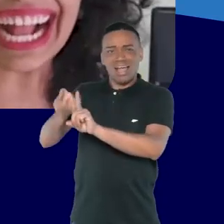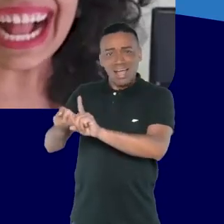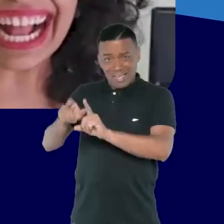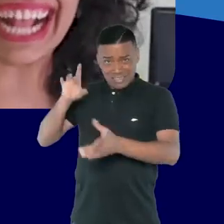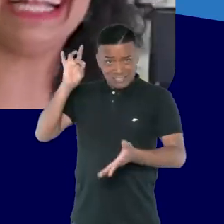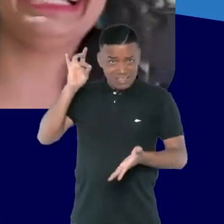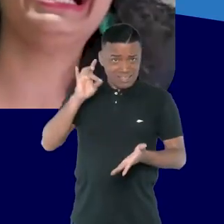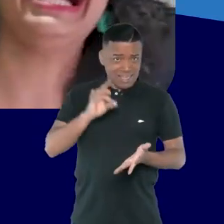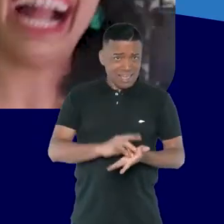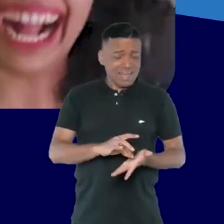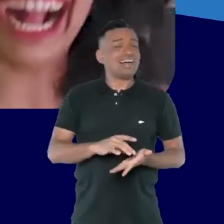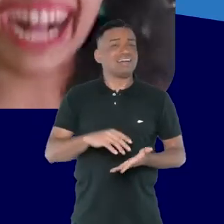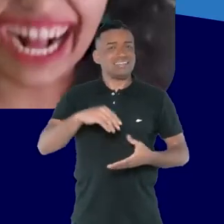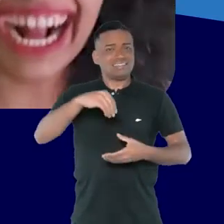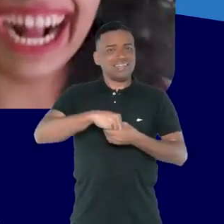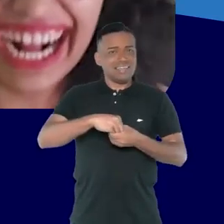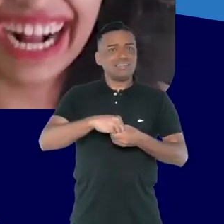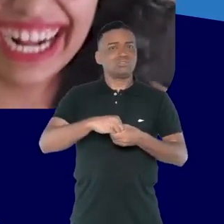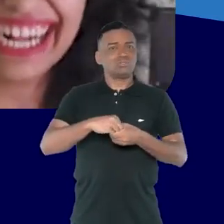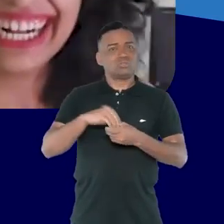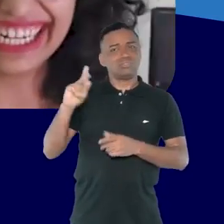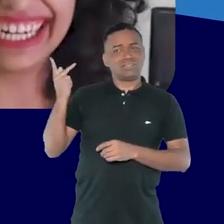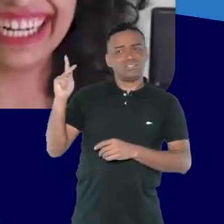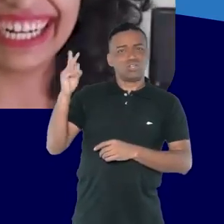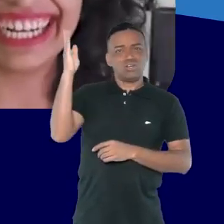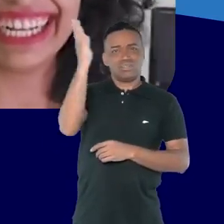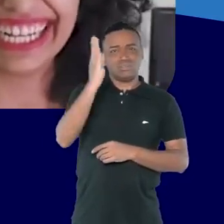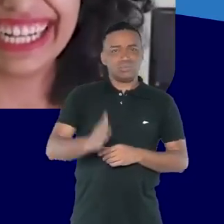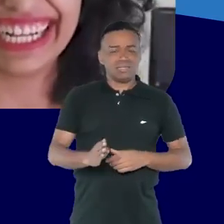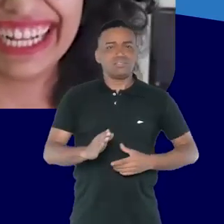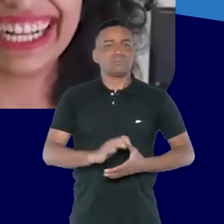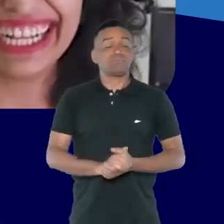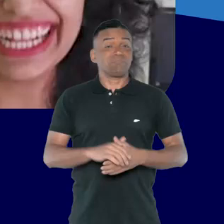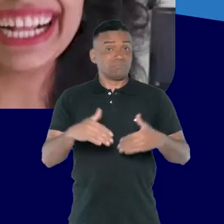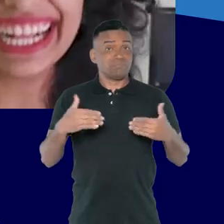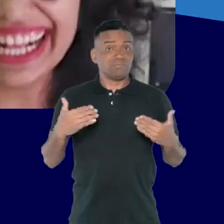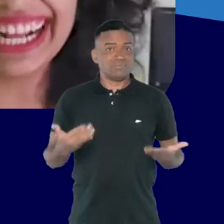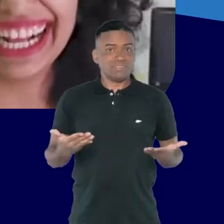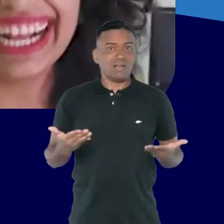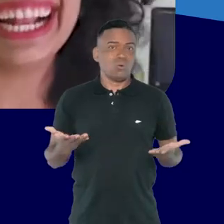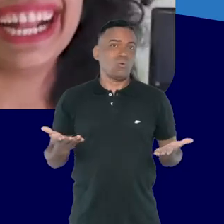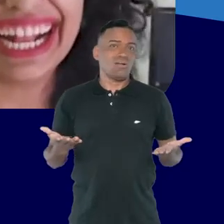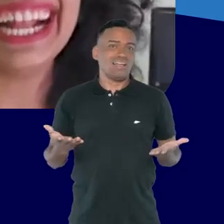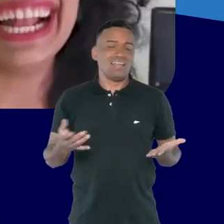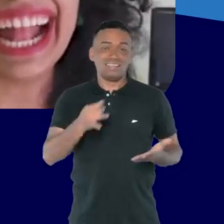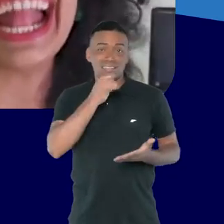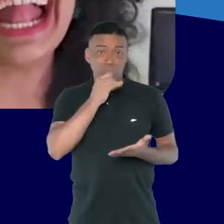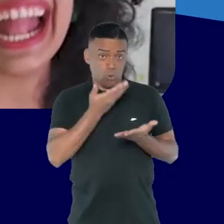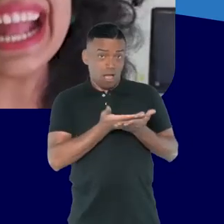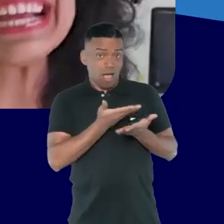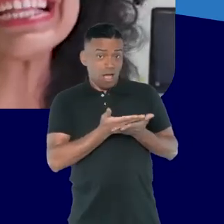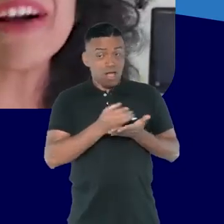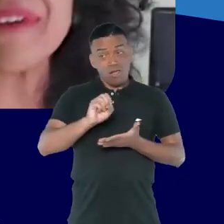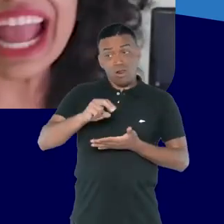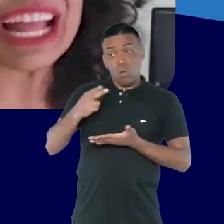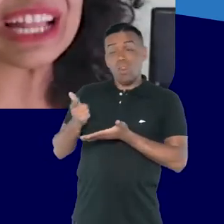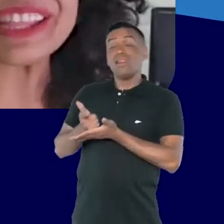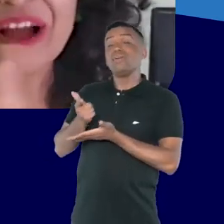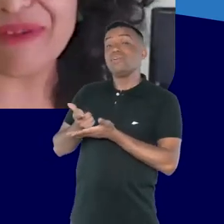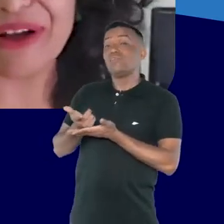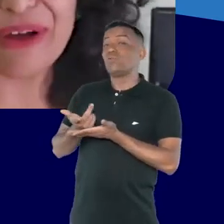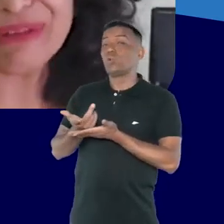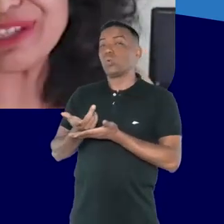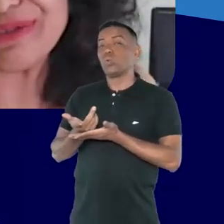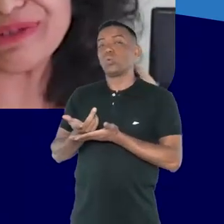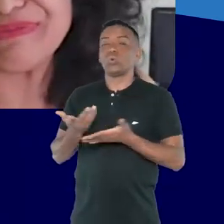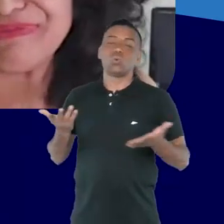Os personagens são personagens reais da história do Brasil, né? Não, o que